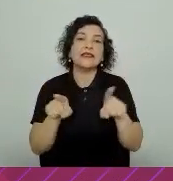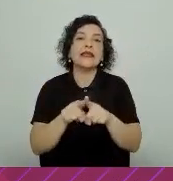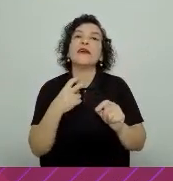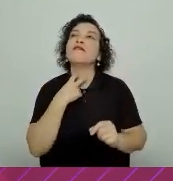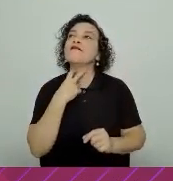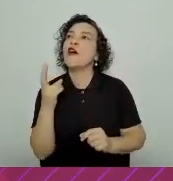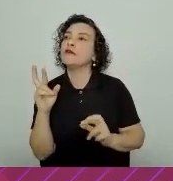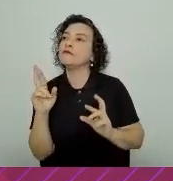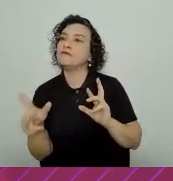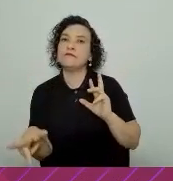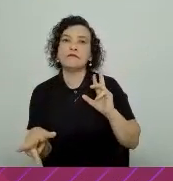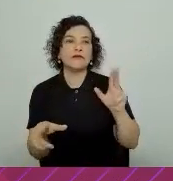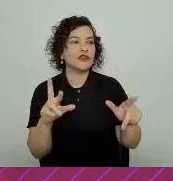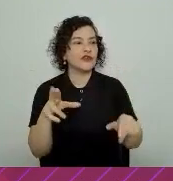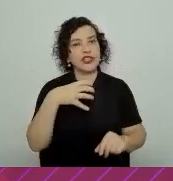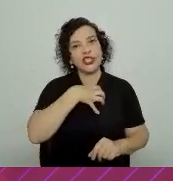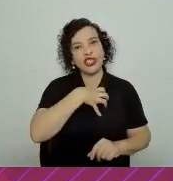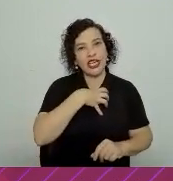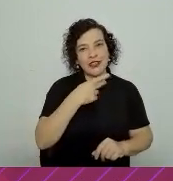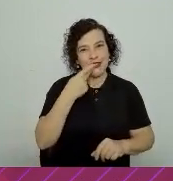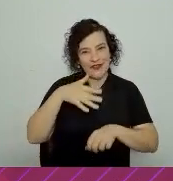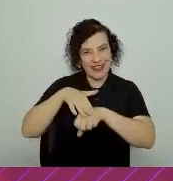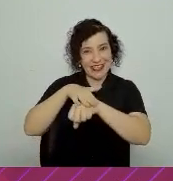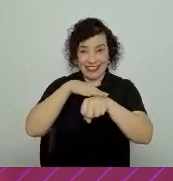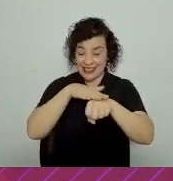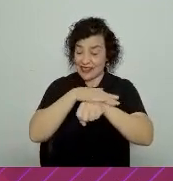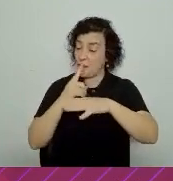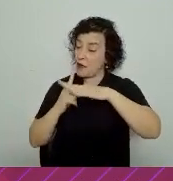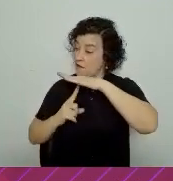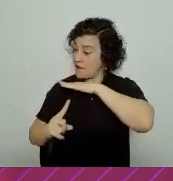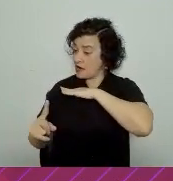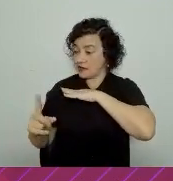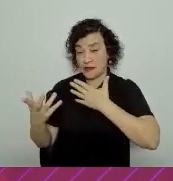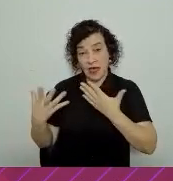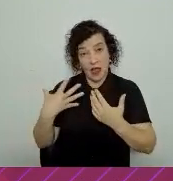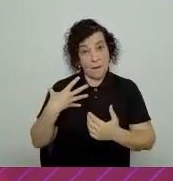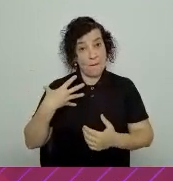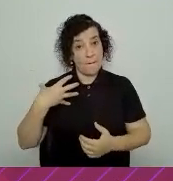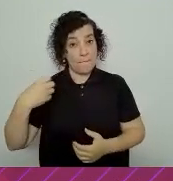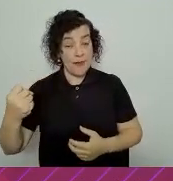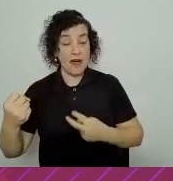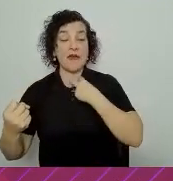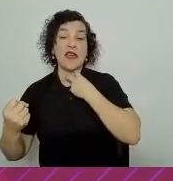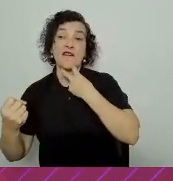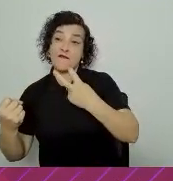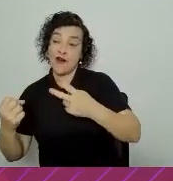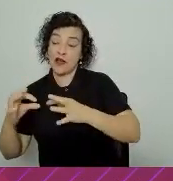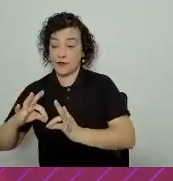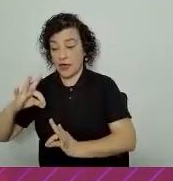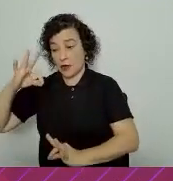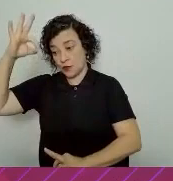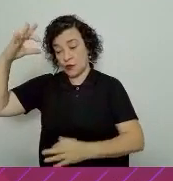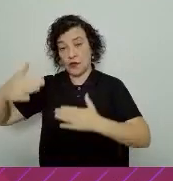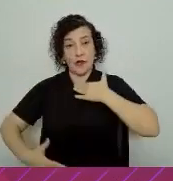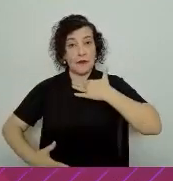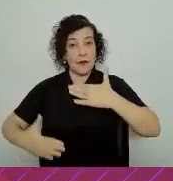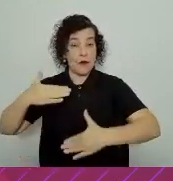diferentes e aí o meu avatar ele tem o meu sotaque ele tem a minha altura ele tem meu tipo de corpo